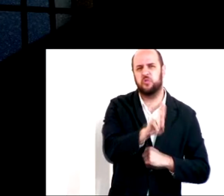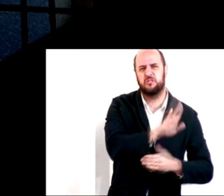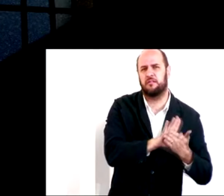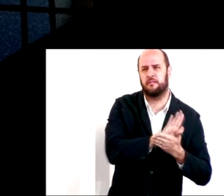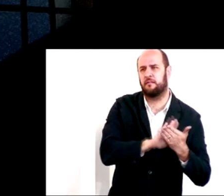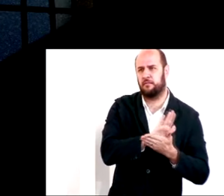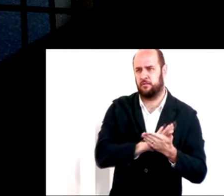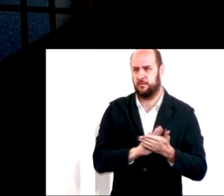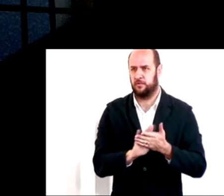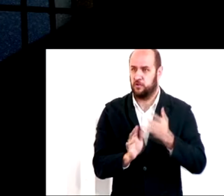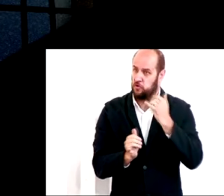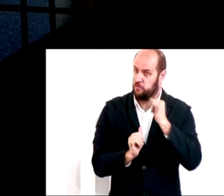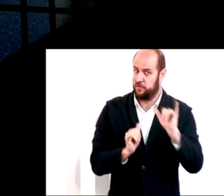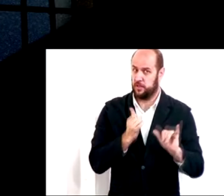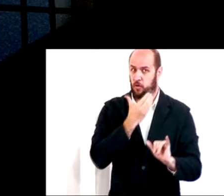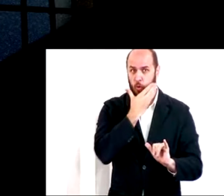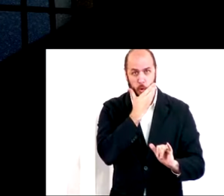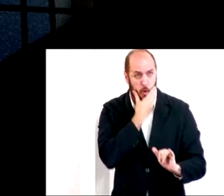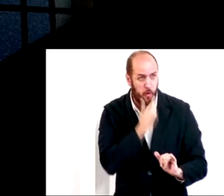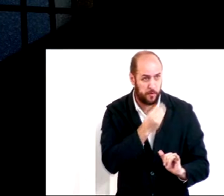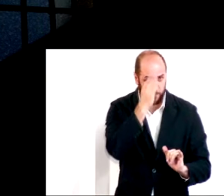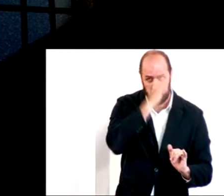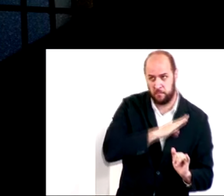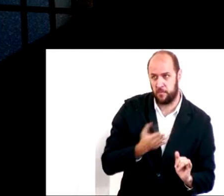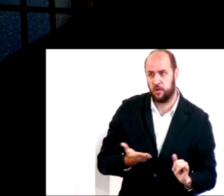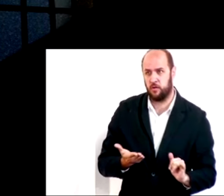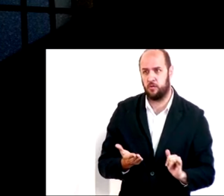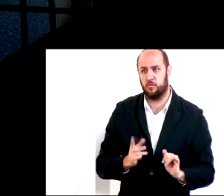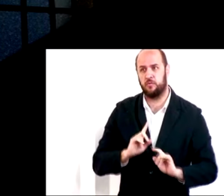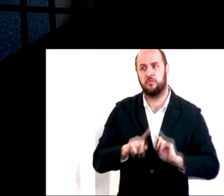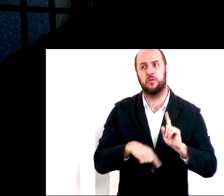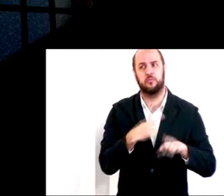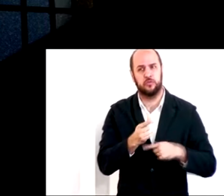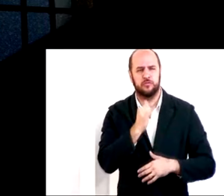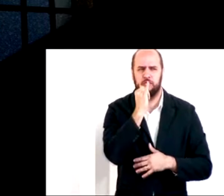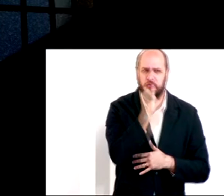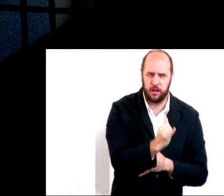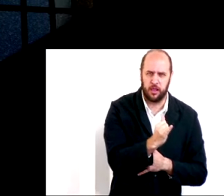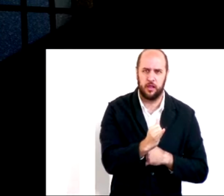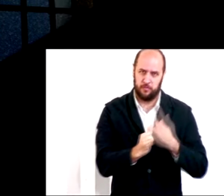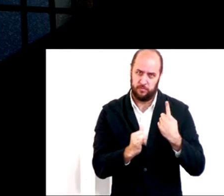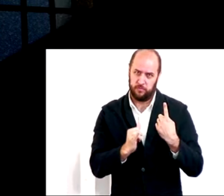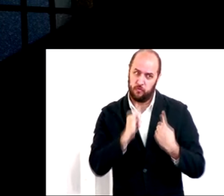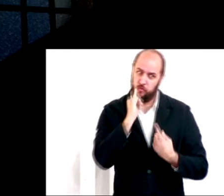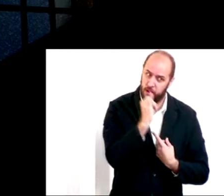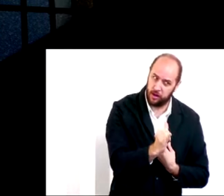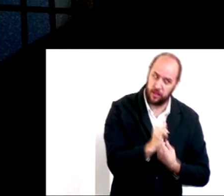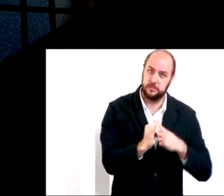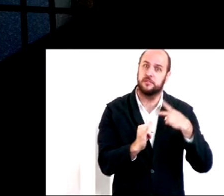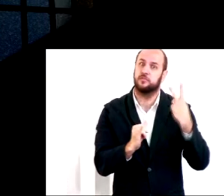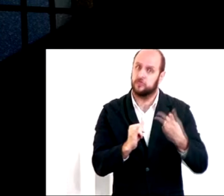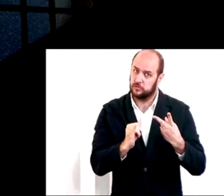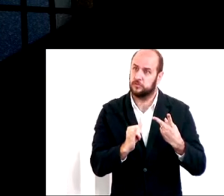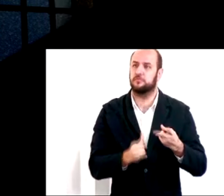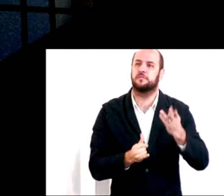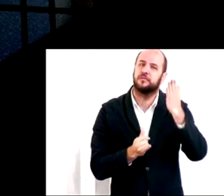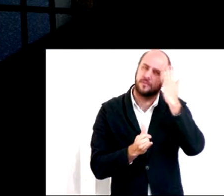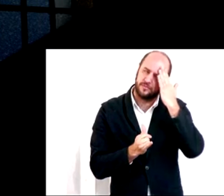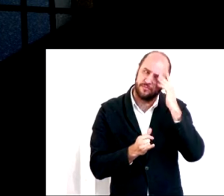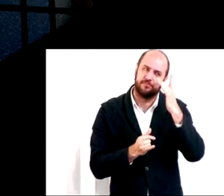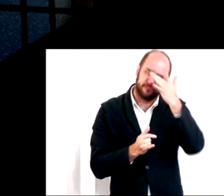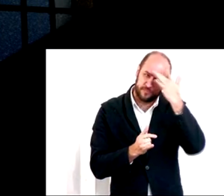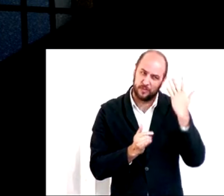Evita o homem faccioso, depois de admoestá-lo, primeira e segunda vez, pois sabes que tal pessoa está pervertida